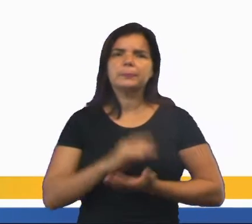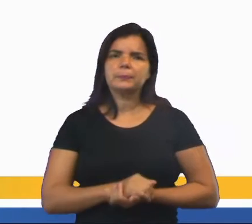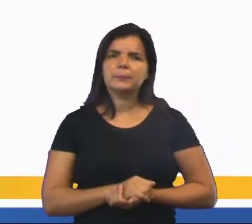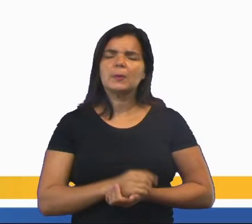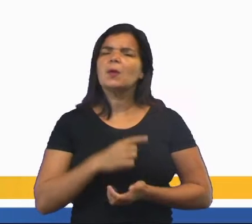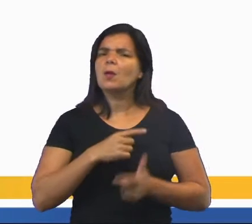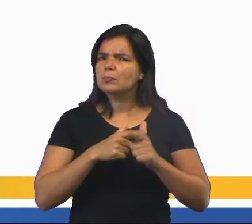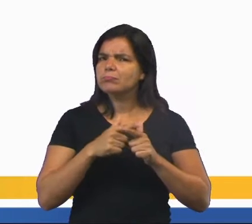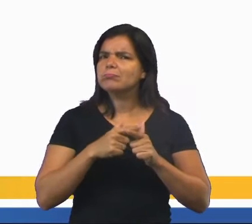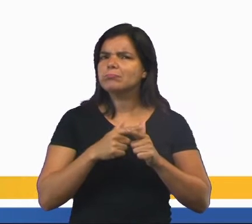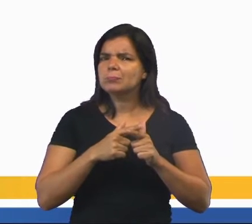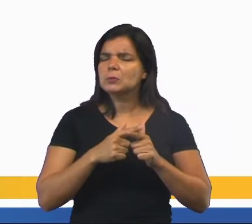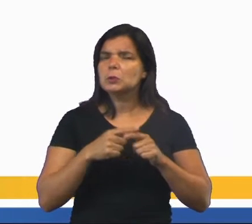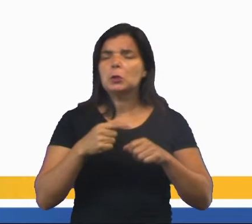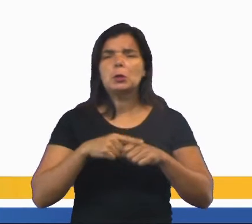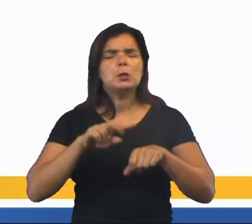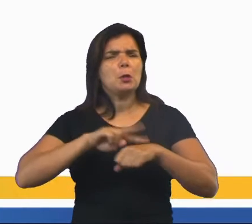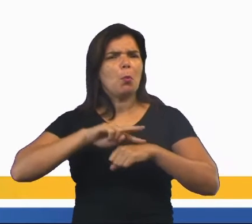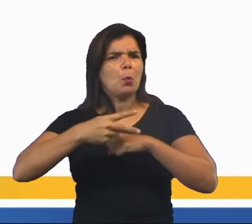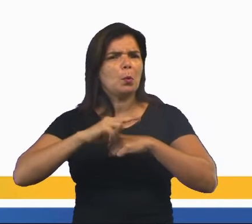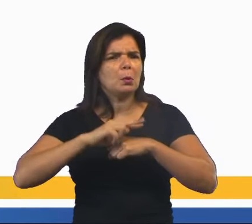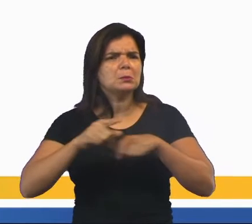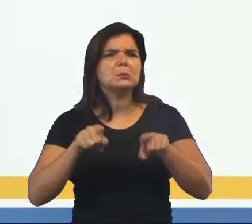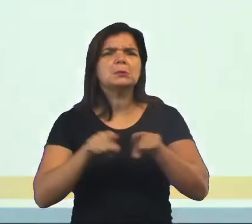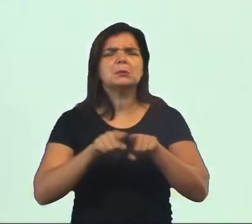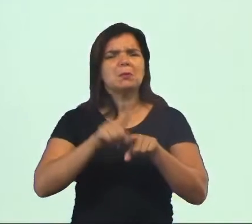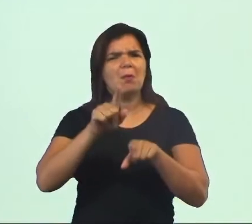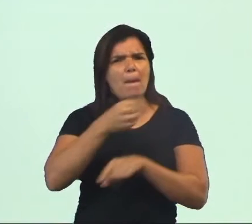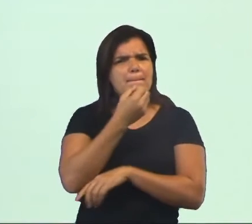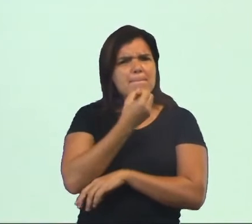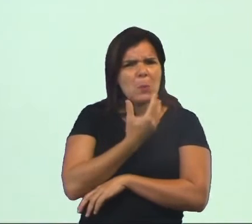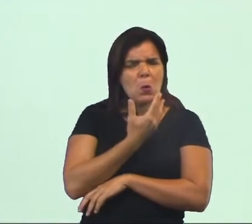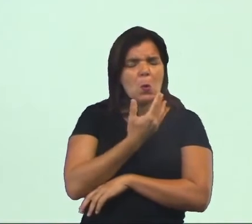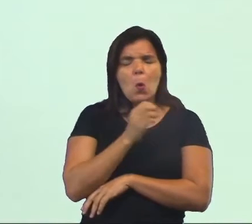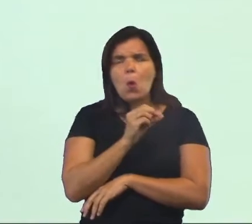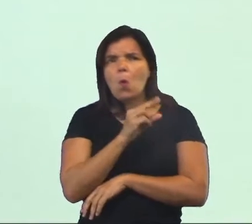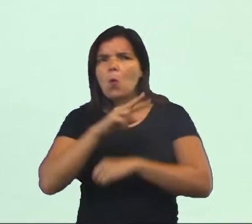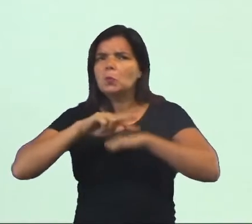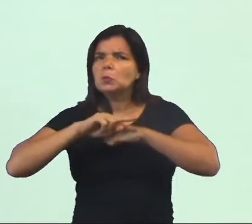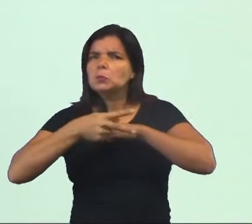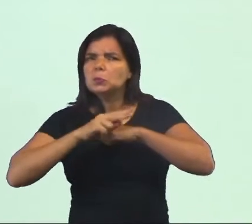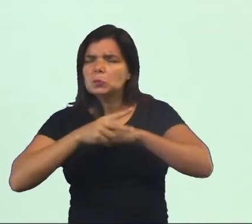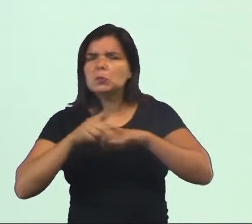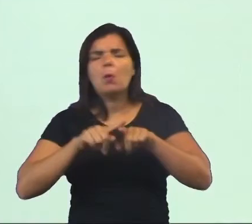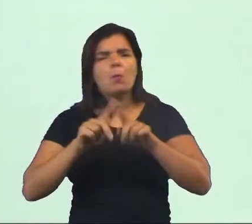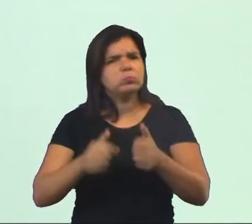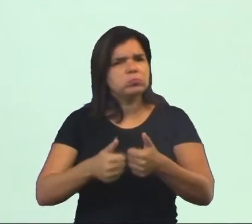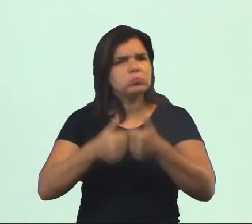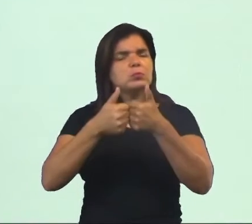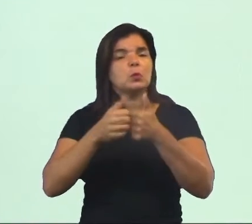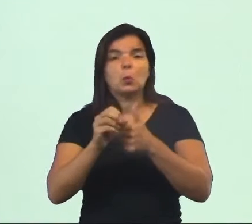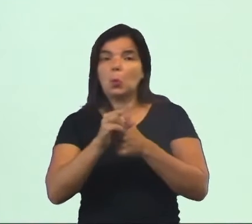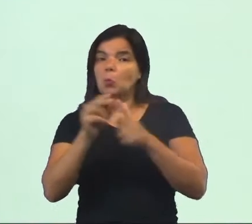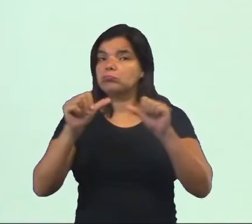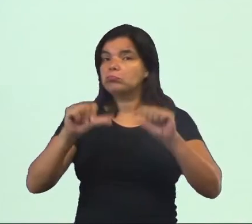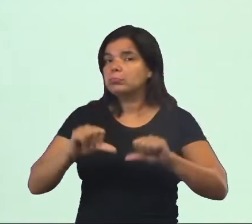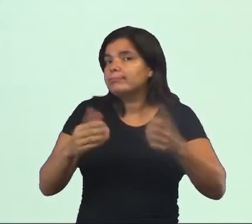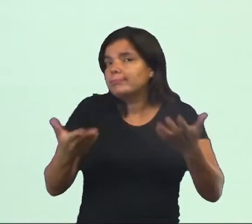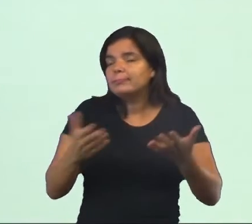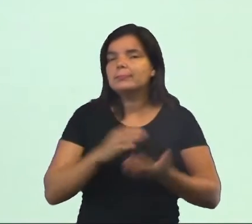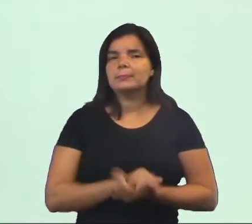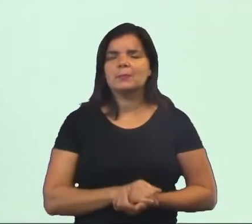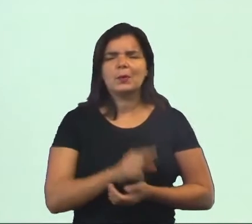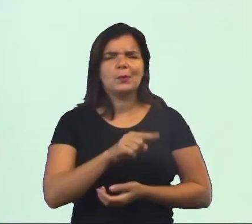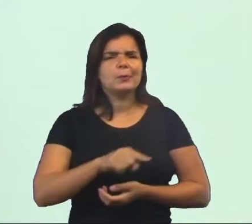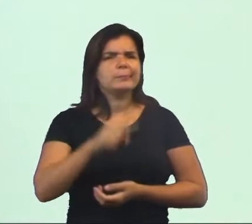traz consequências? Será que essas consequências são boas? Será que essas consequências são positivas ou são negativas? O